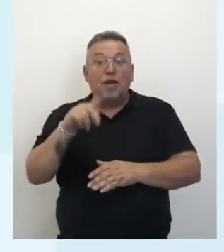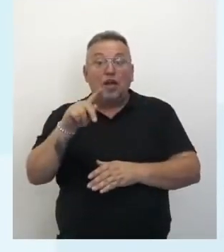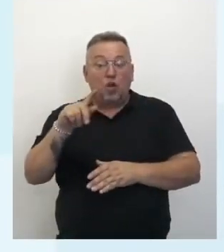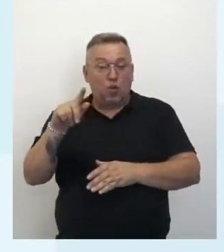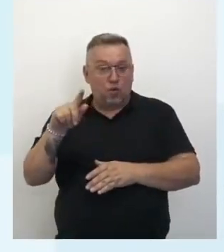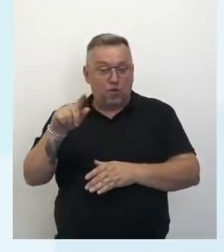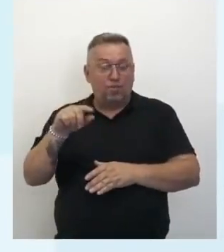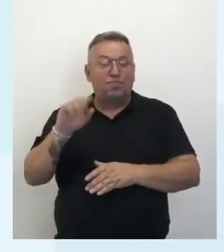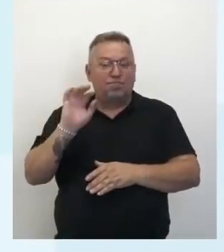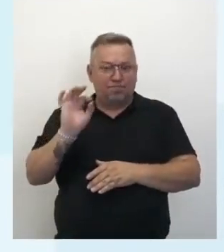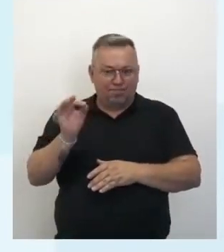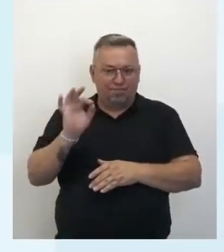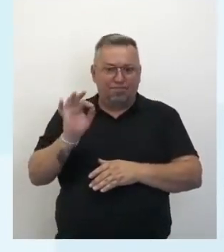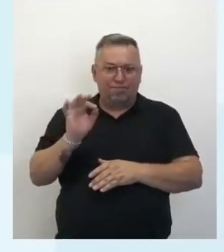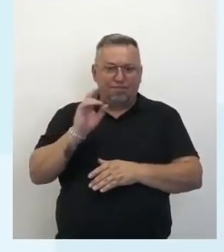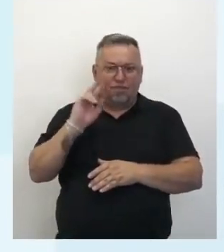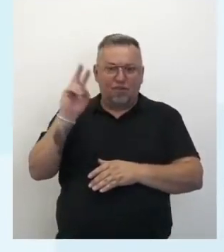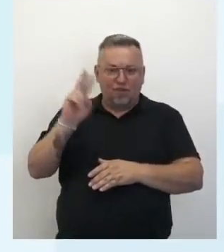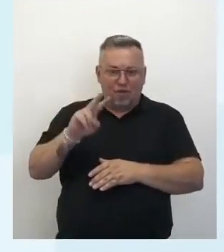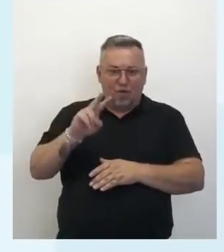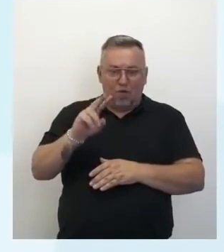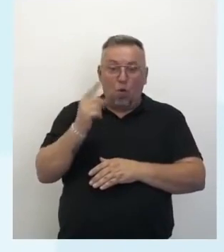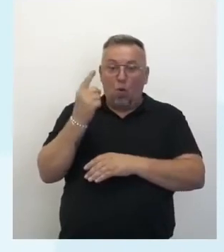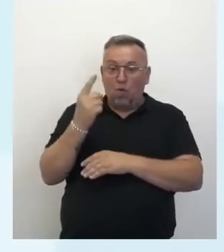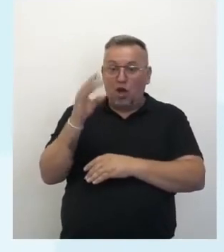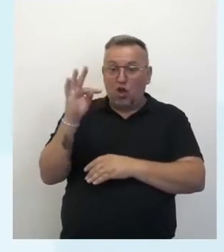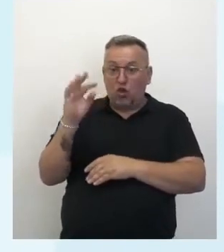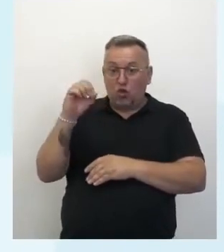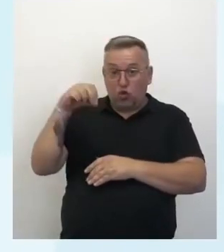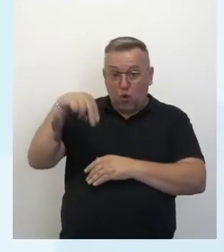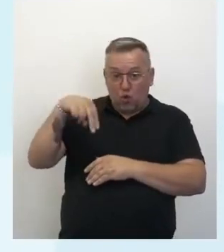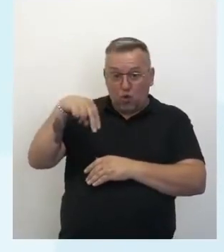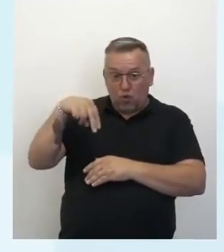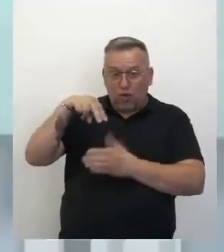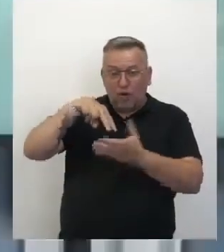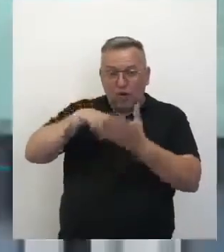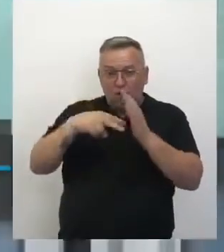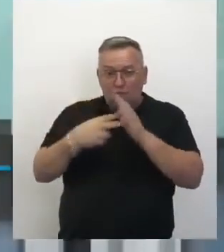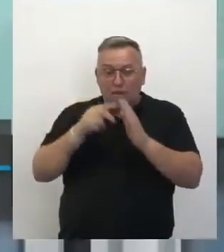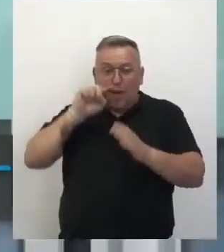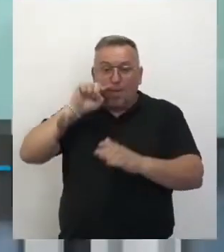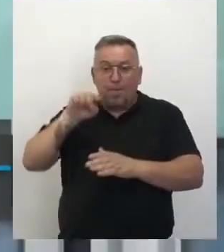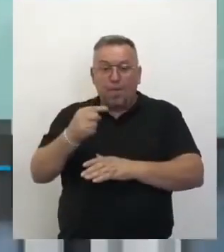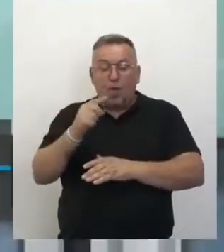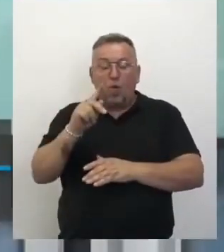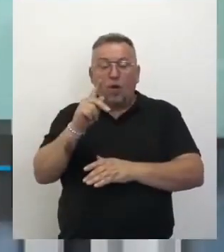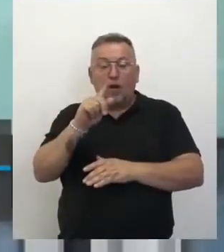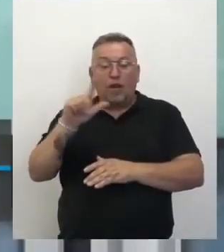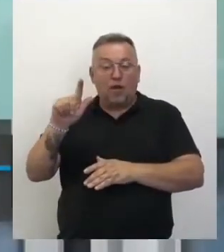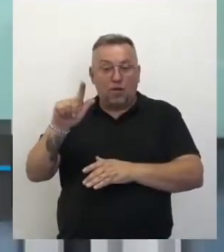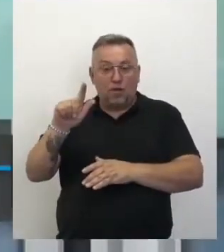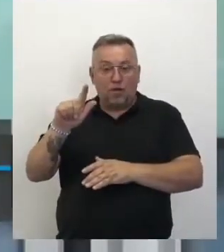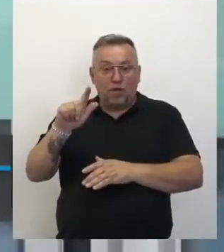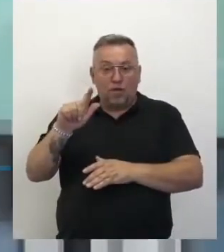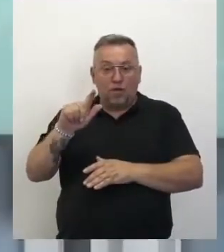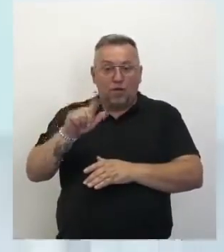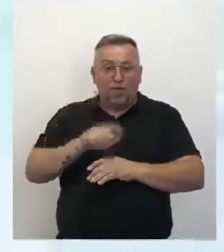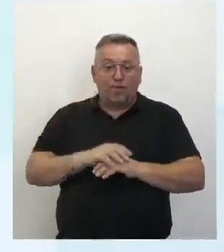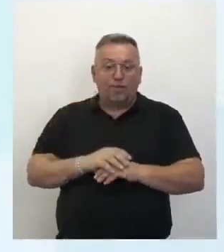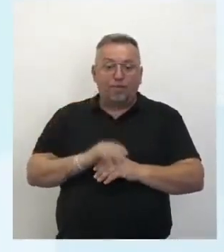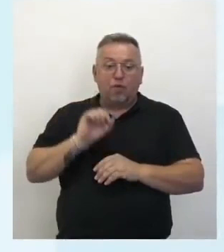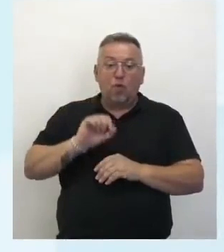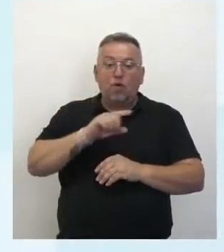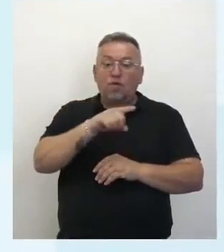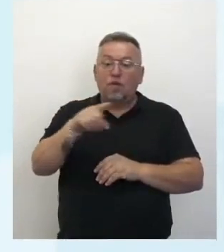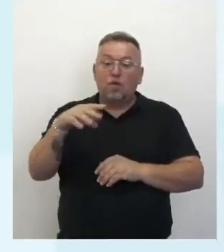quilogramas, Tony. Então tá lá uma medida de massa, né? Então uma tonelada equivale a 1.000 quilogramas. O que você conhece, pode deixar na telinha, o que